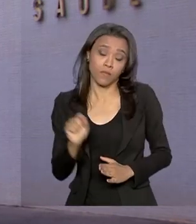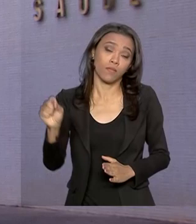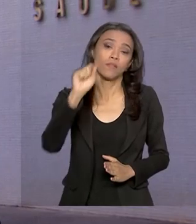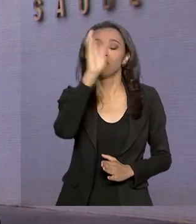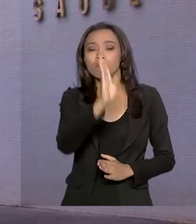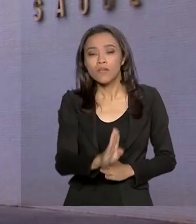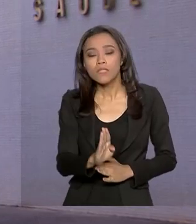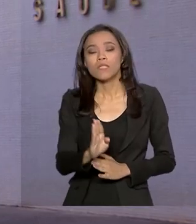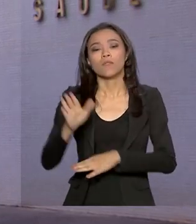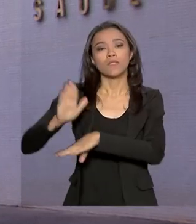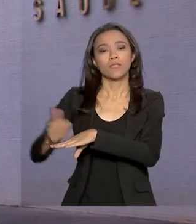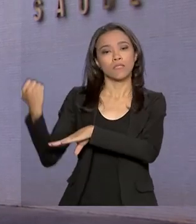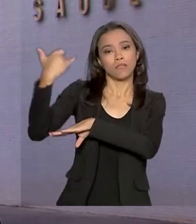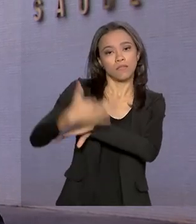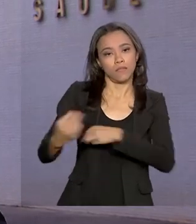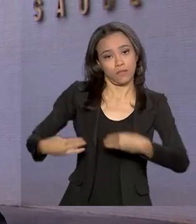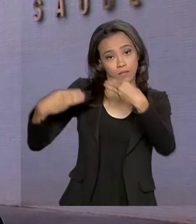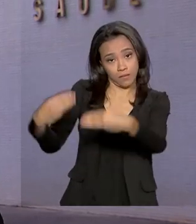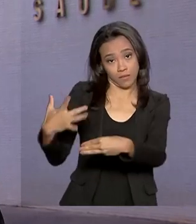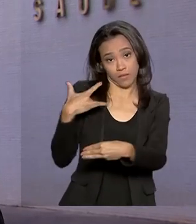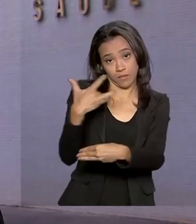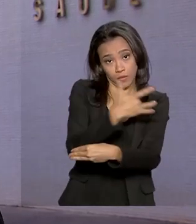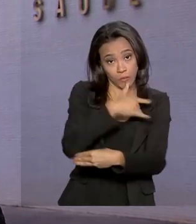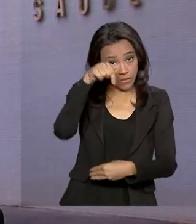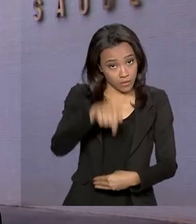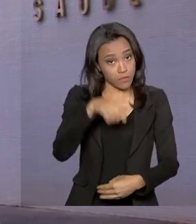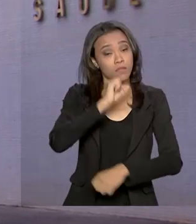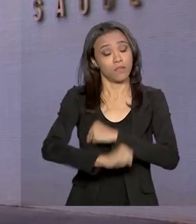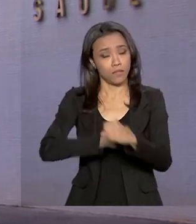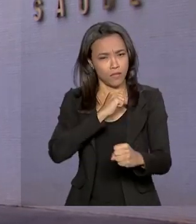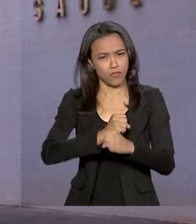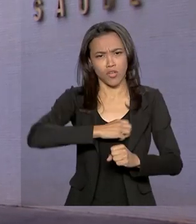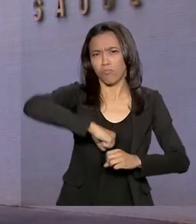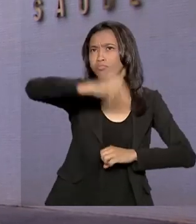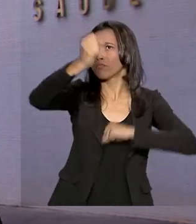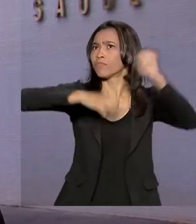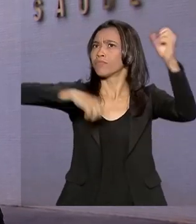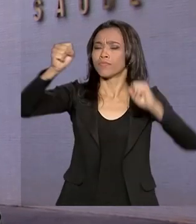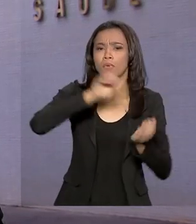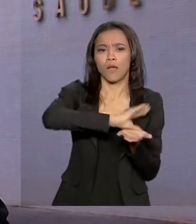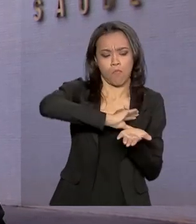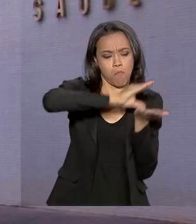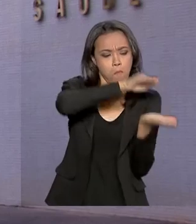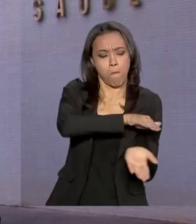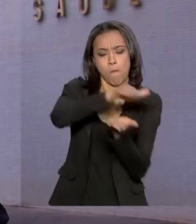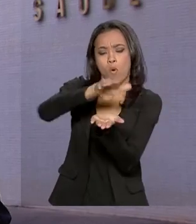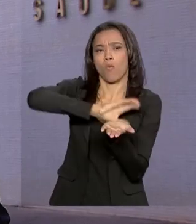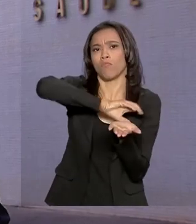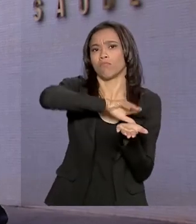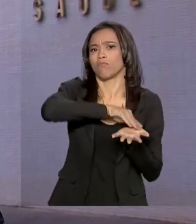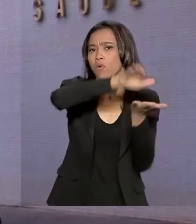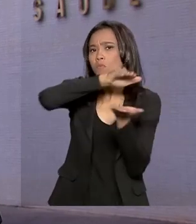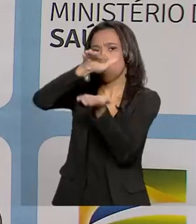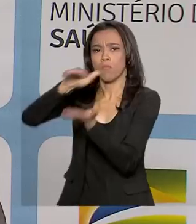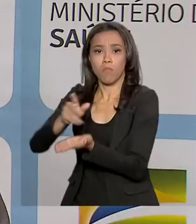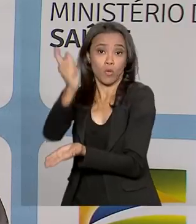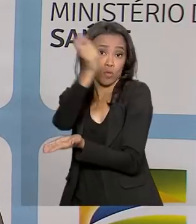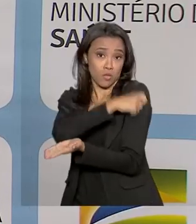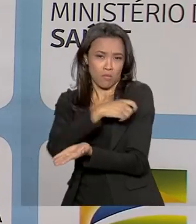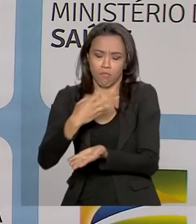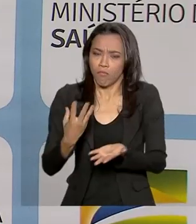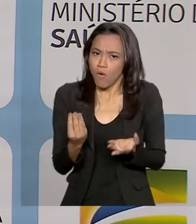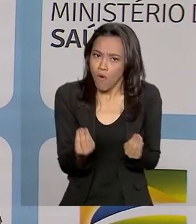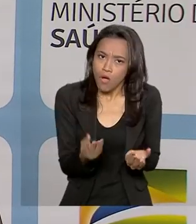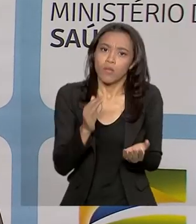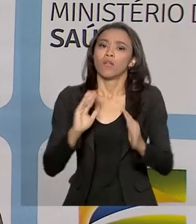o Brasil. Segundo o Ministério da Saúde, neste ano já foram enviados mais de 10 milhões de doses aos estados. Precisamos